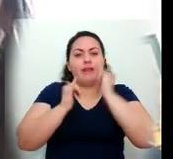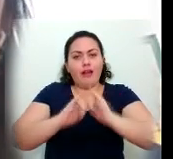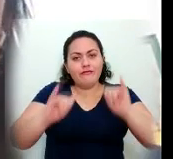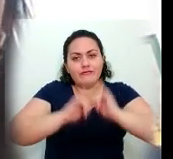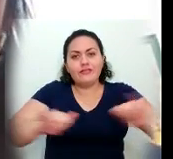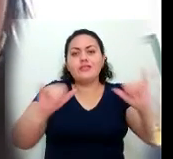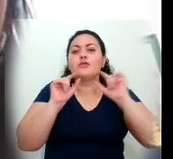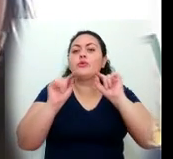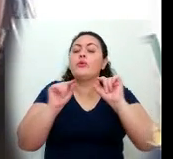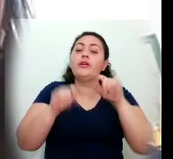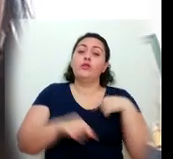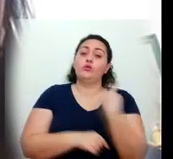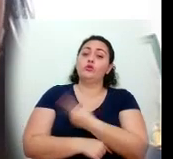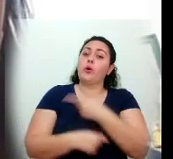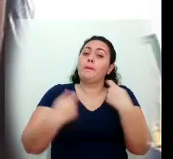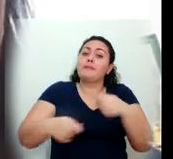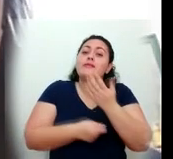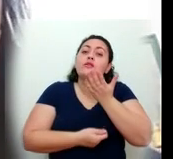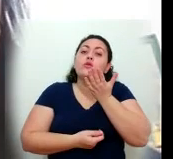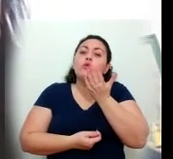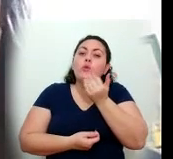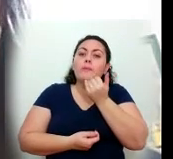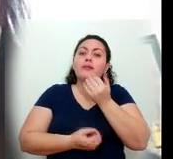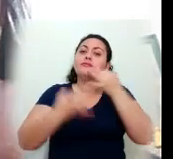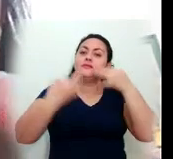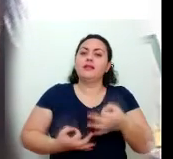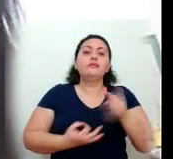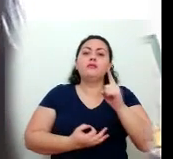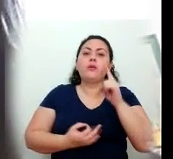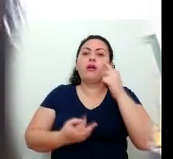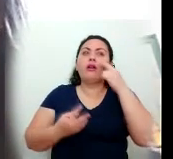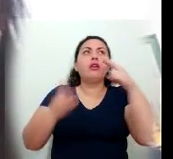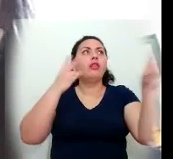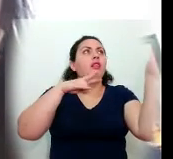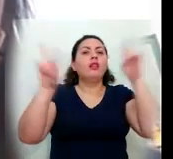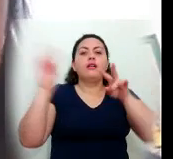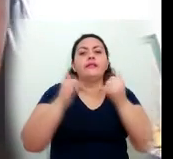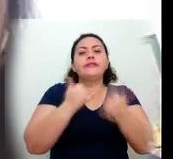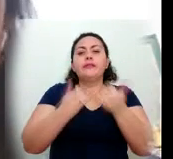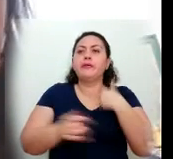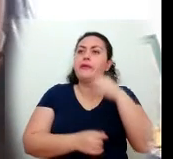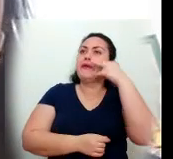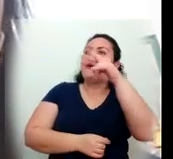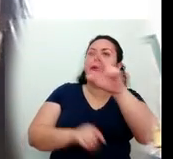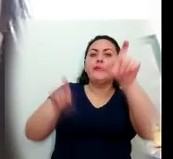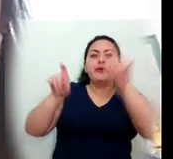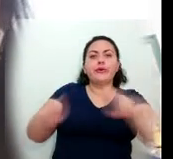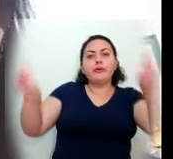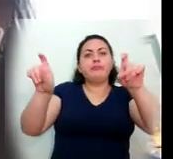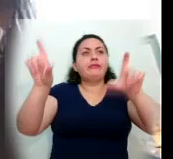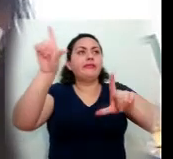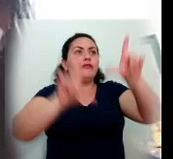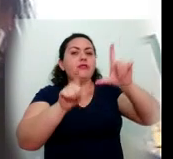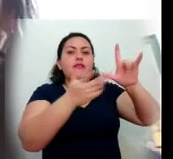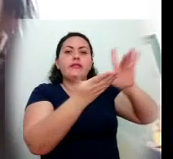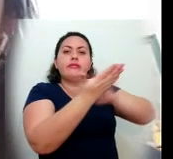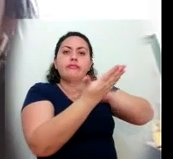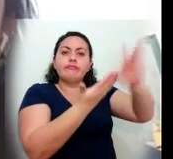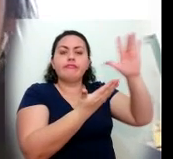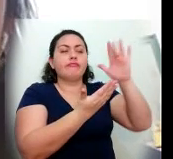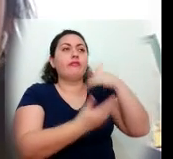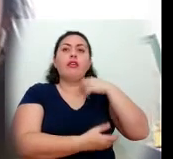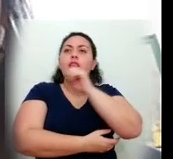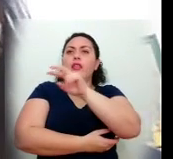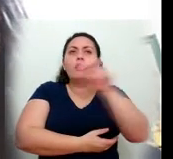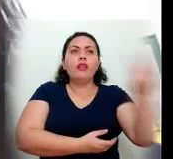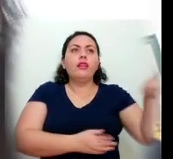Uhum. do quanto a gente comer distraído, né? Então, olhando as telas, seja ela, né, computador, TV, Uhum. celular, faz